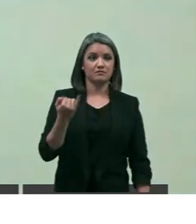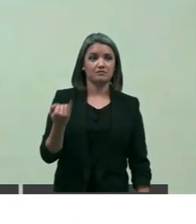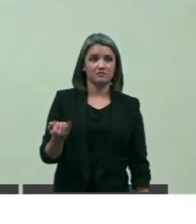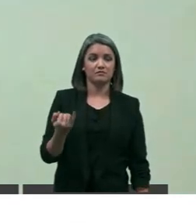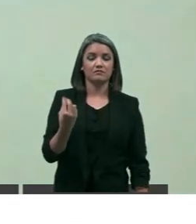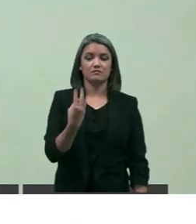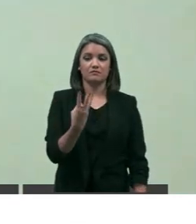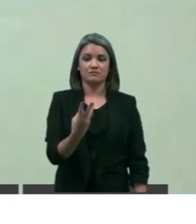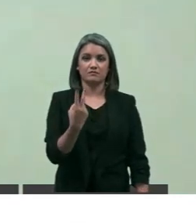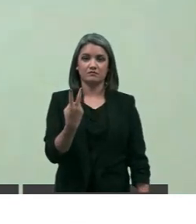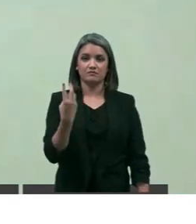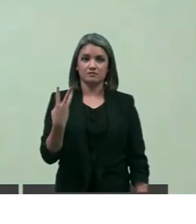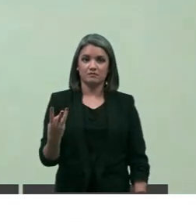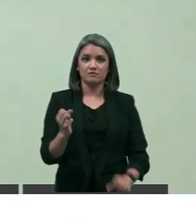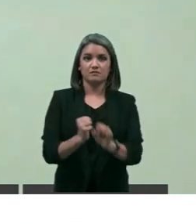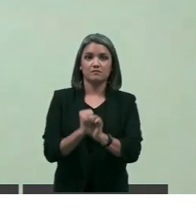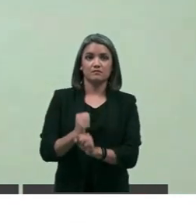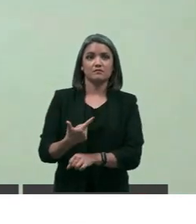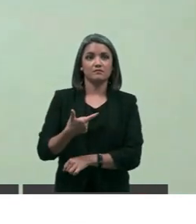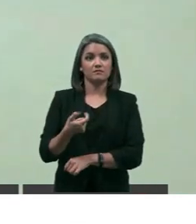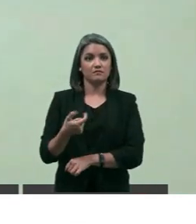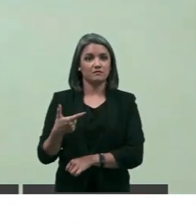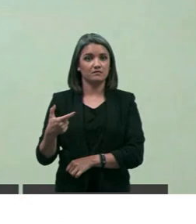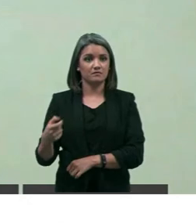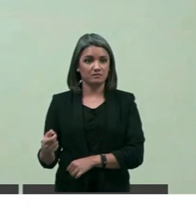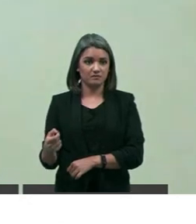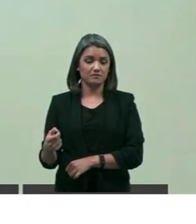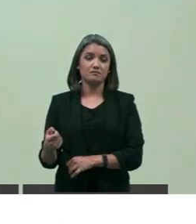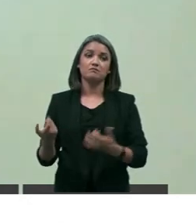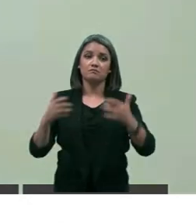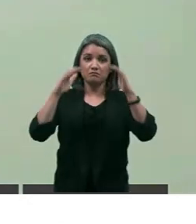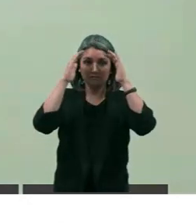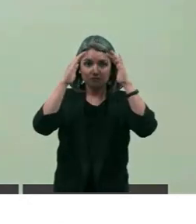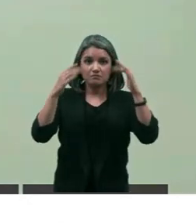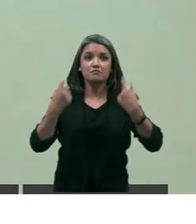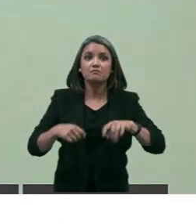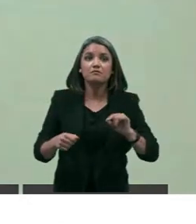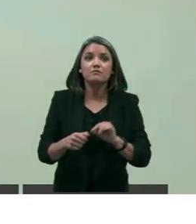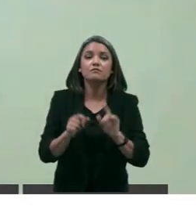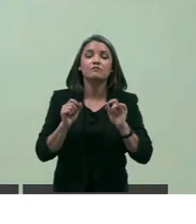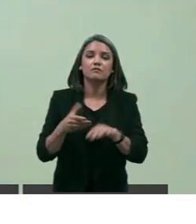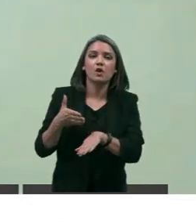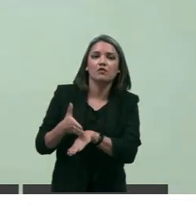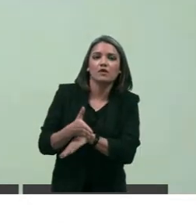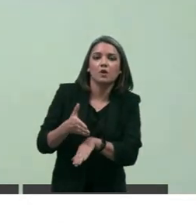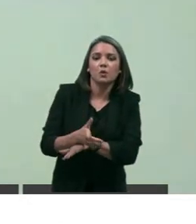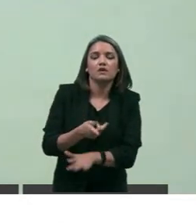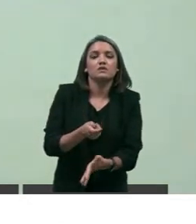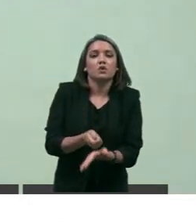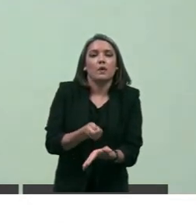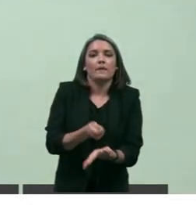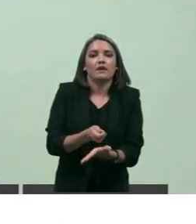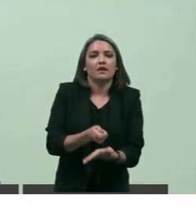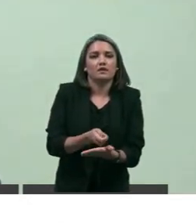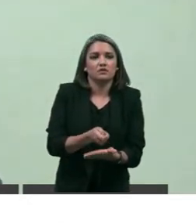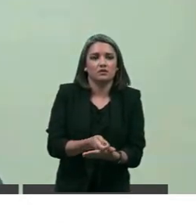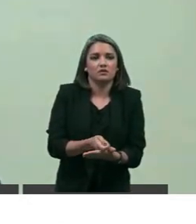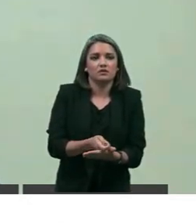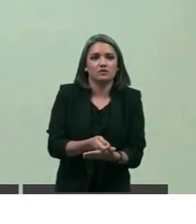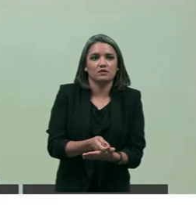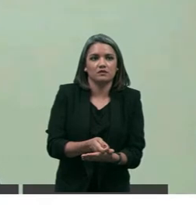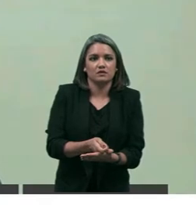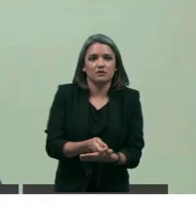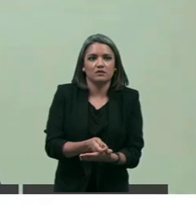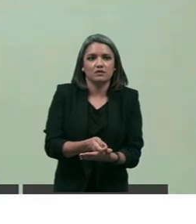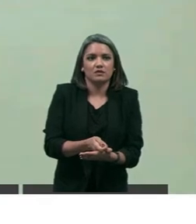323/2020 estabeleceu que o cumprimento dessa etapa deve se dar por meio de frequência obrigatória em